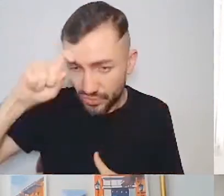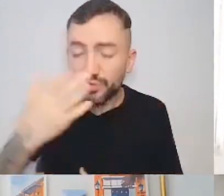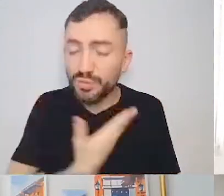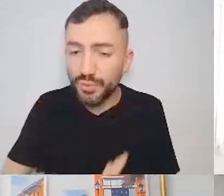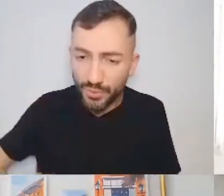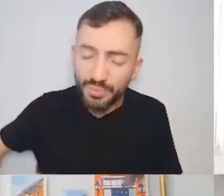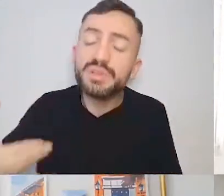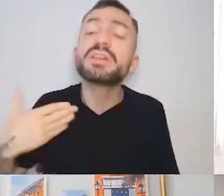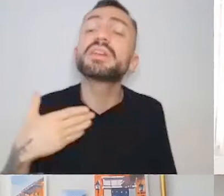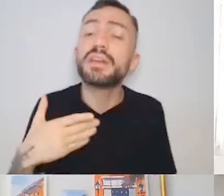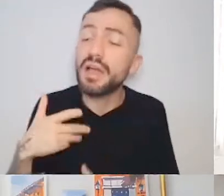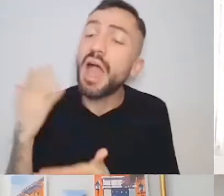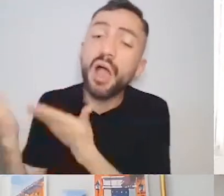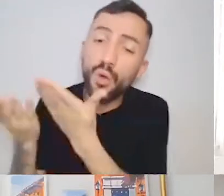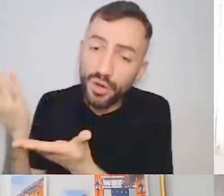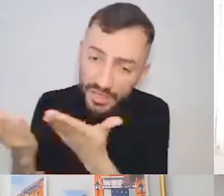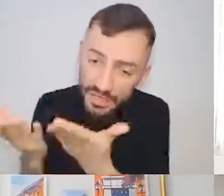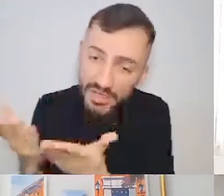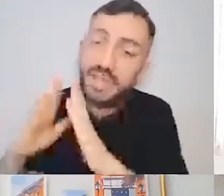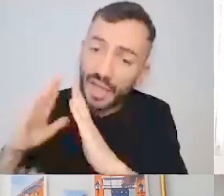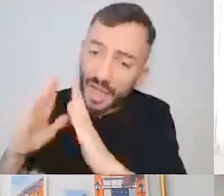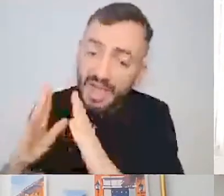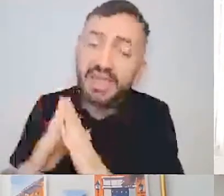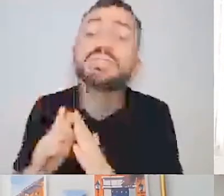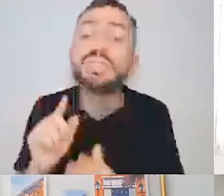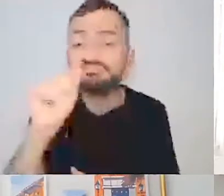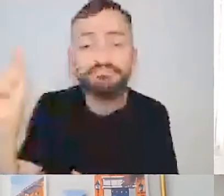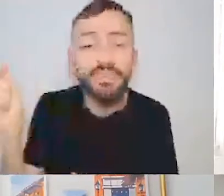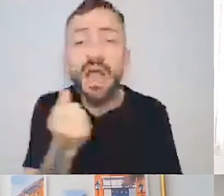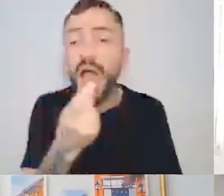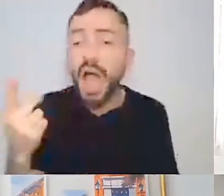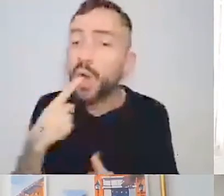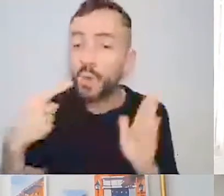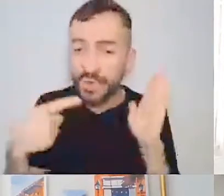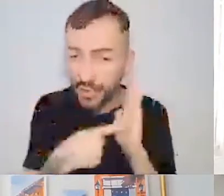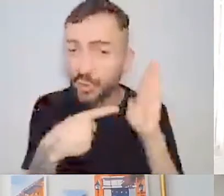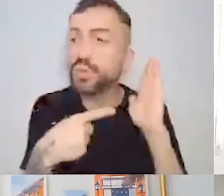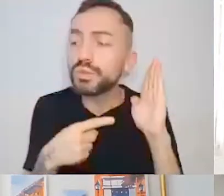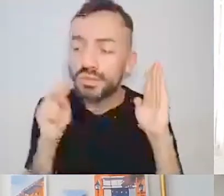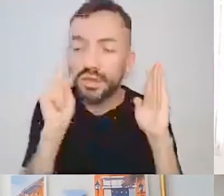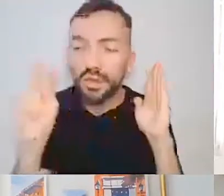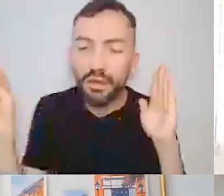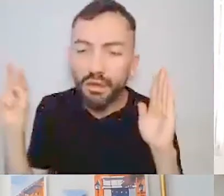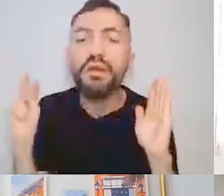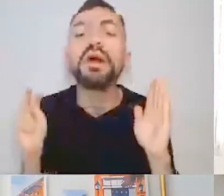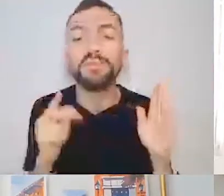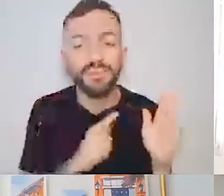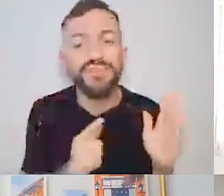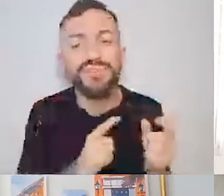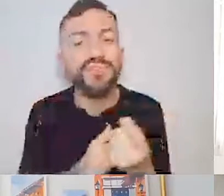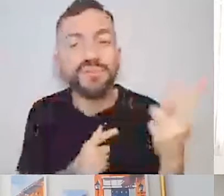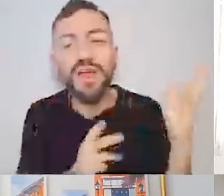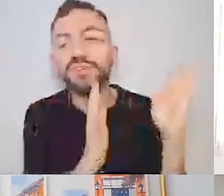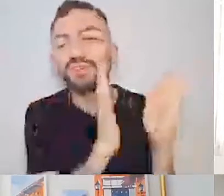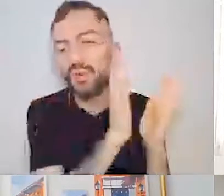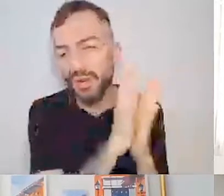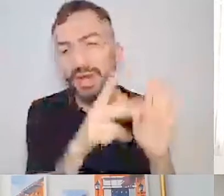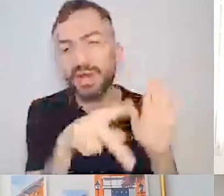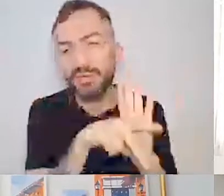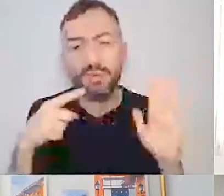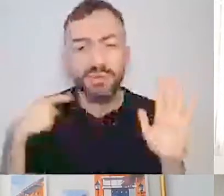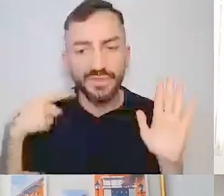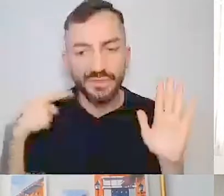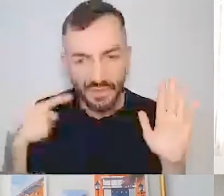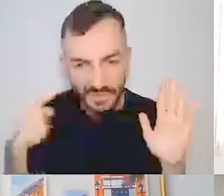E recebemos algumas denúncias também. Divulgamos iniciativas inovadoras, nas quais participaram colegas da Defensoria, como a da